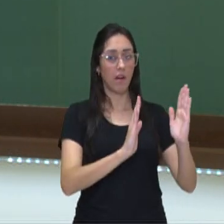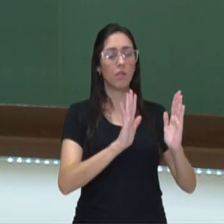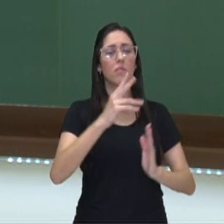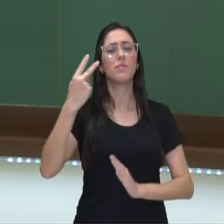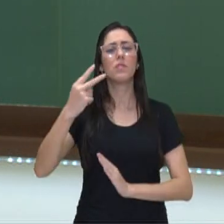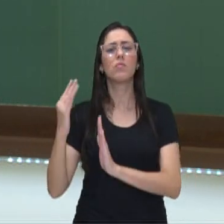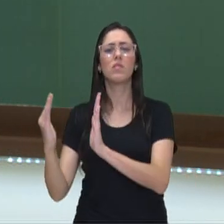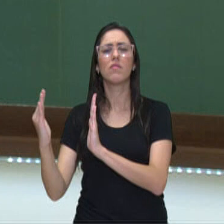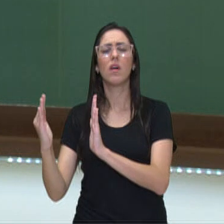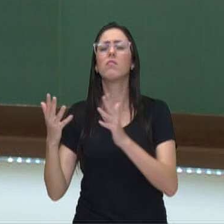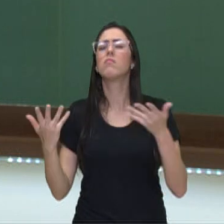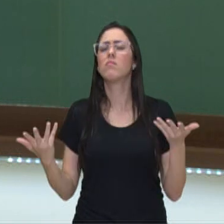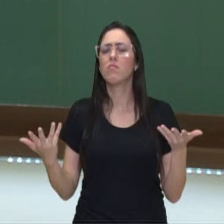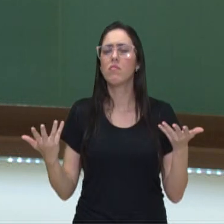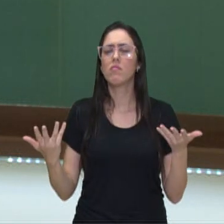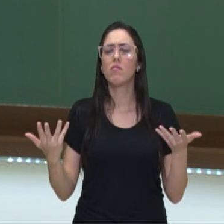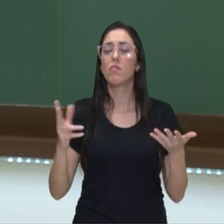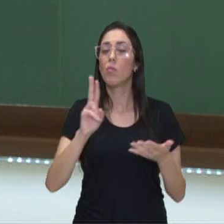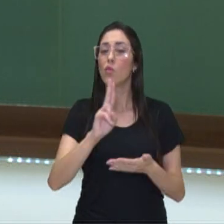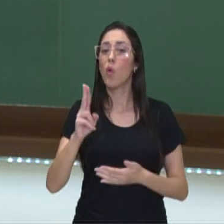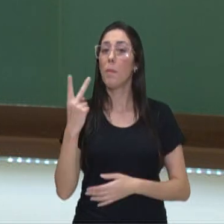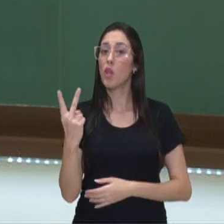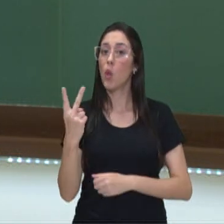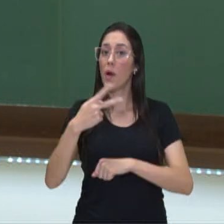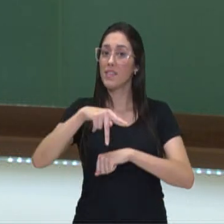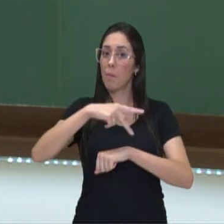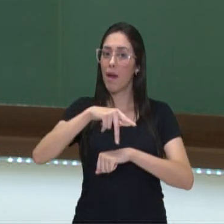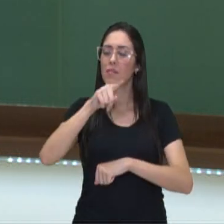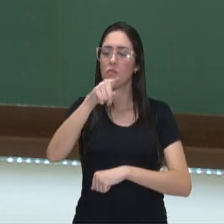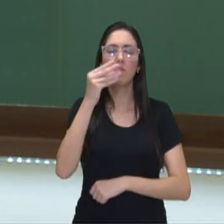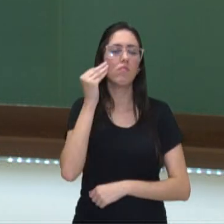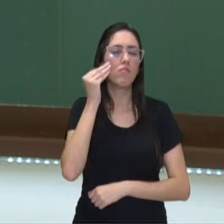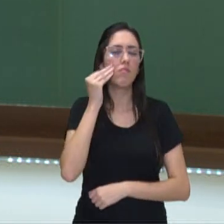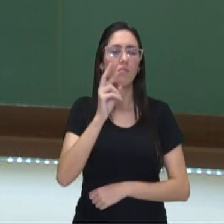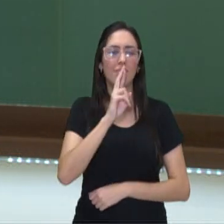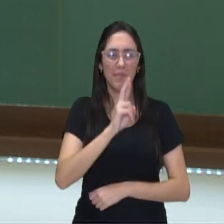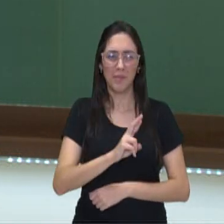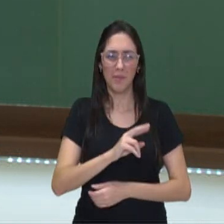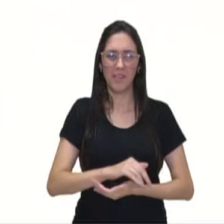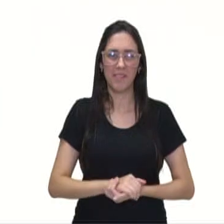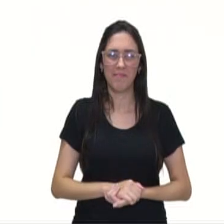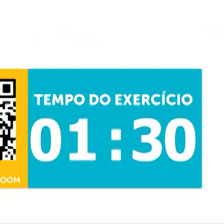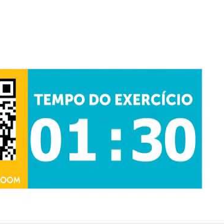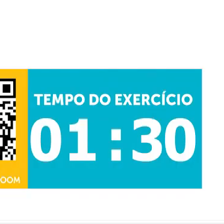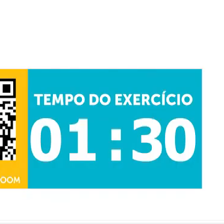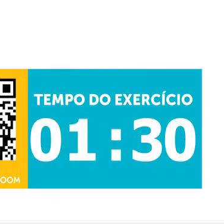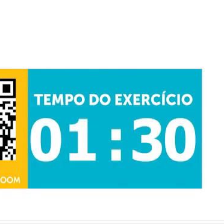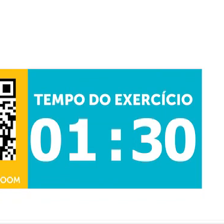foram? São nome de dois países. Vou dar um tempinho aí para que vocês possam responder.